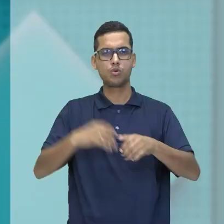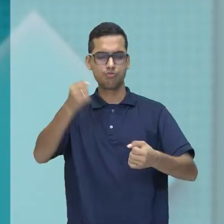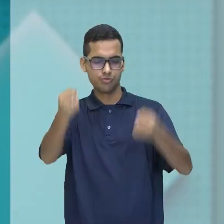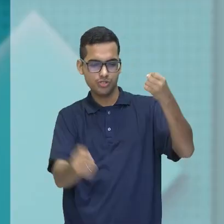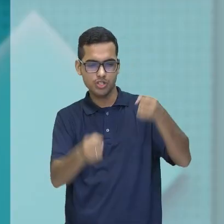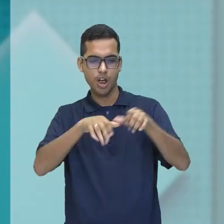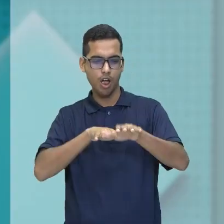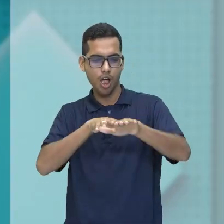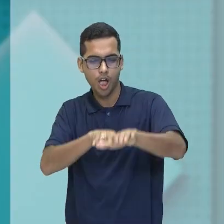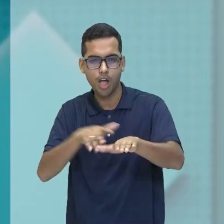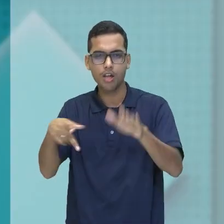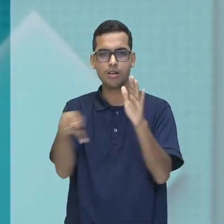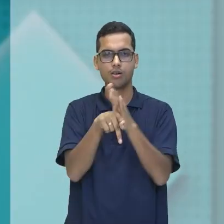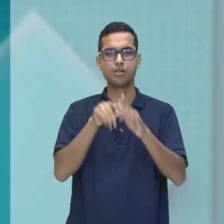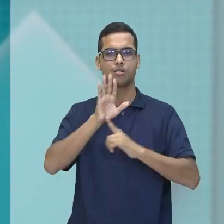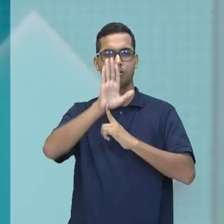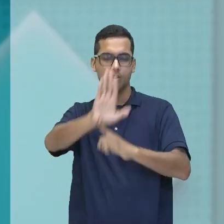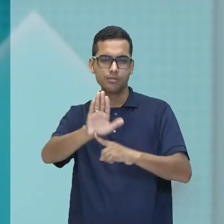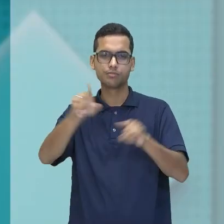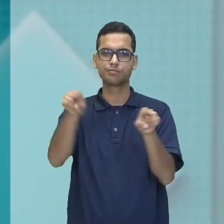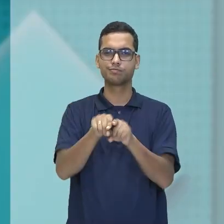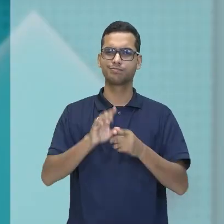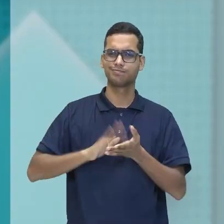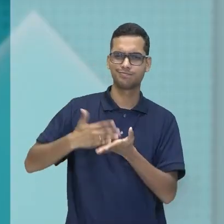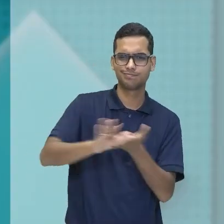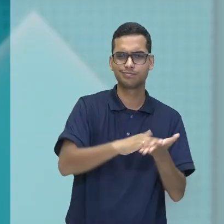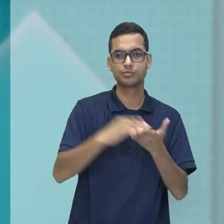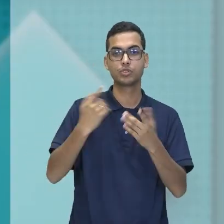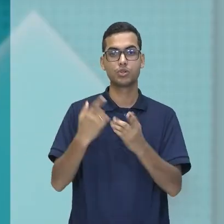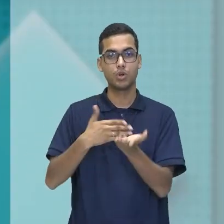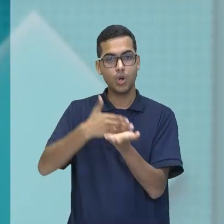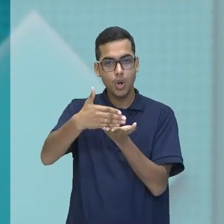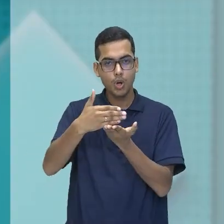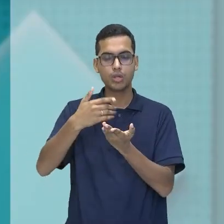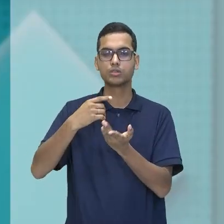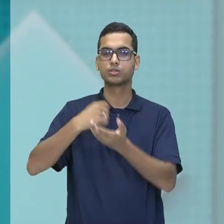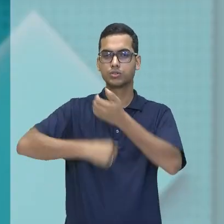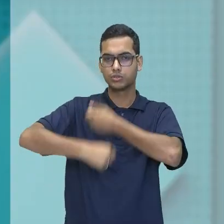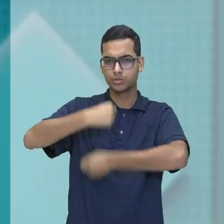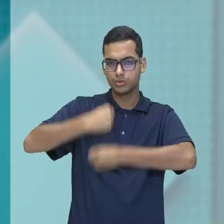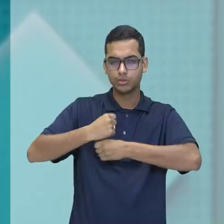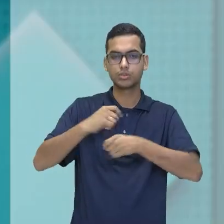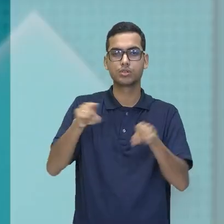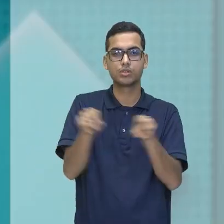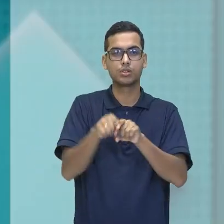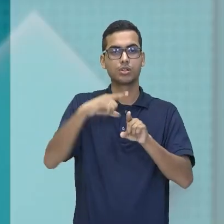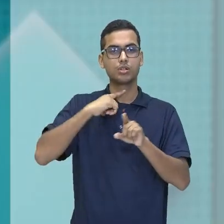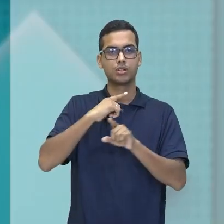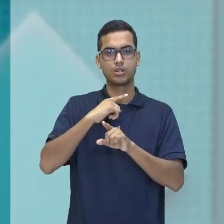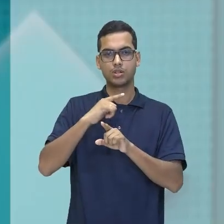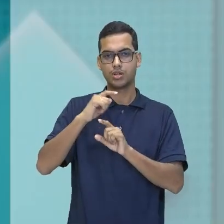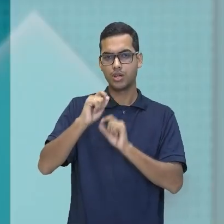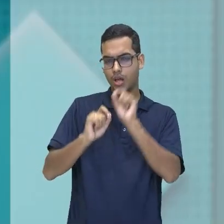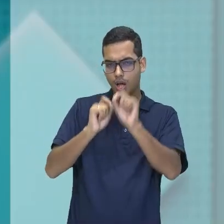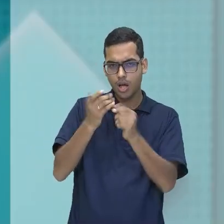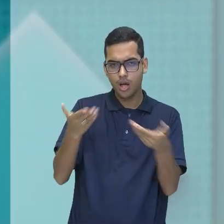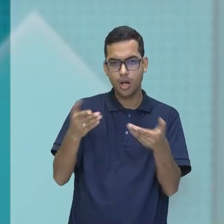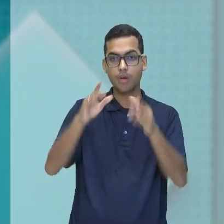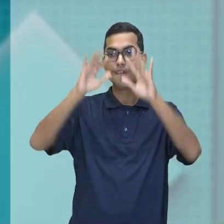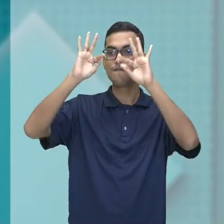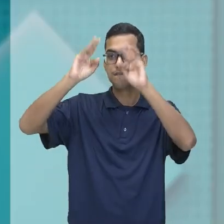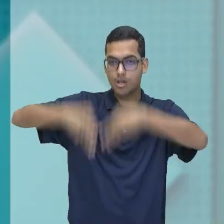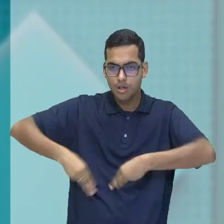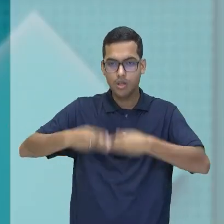início do ano, certo? Quando termina, por exemplo, em fevereiro, já começam os preparativos. Vamos mostrar agora para